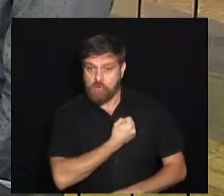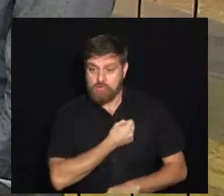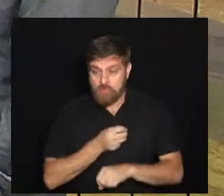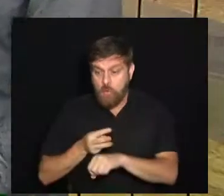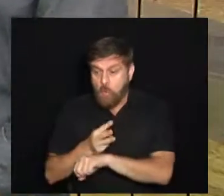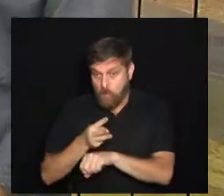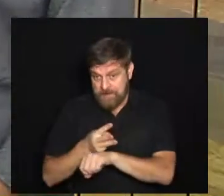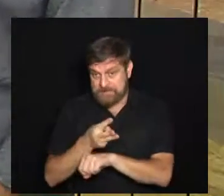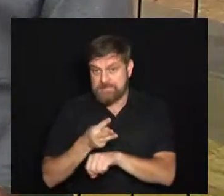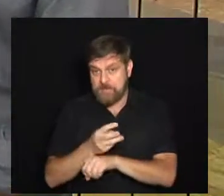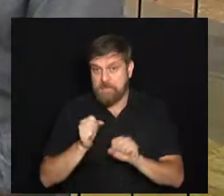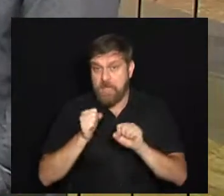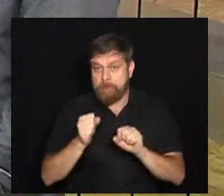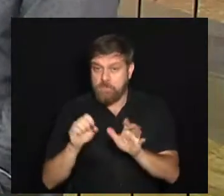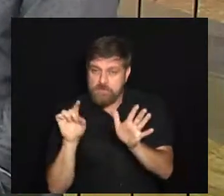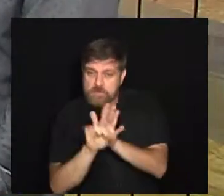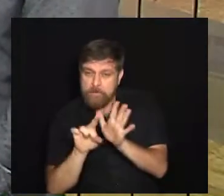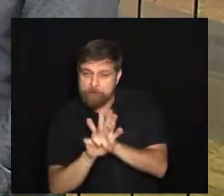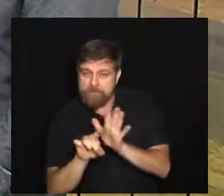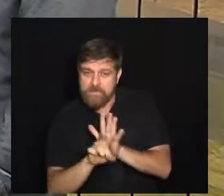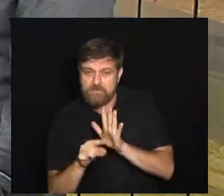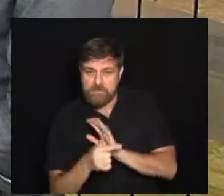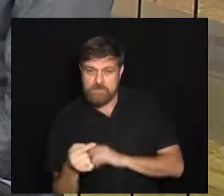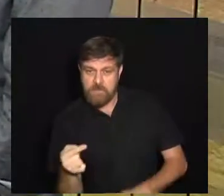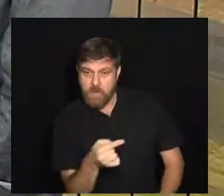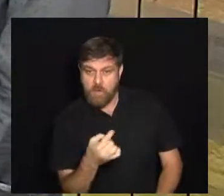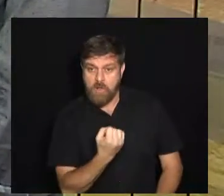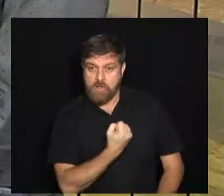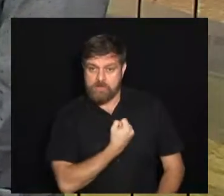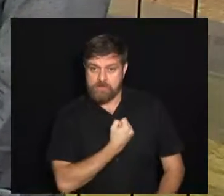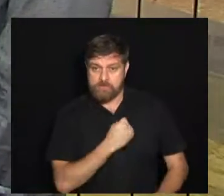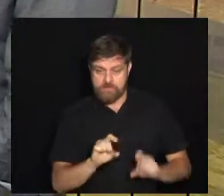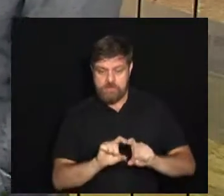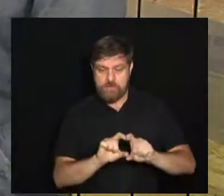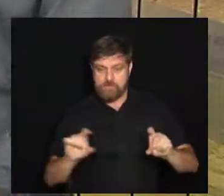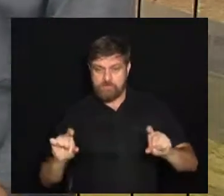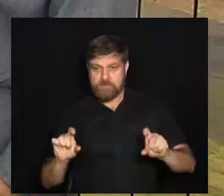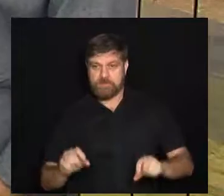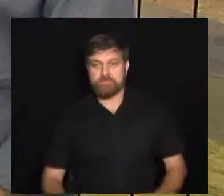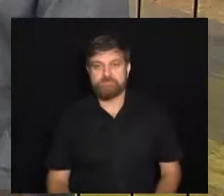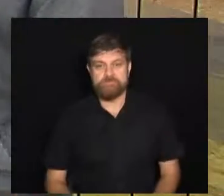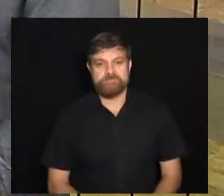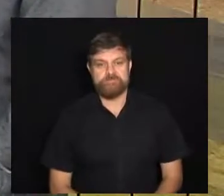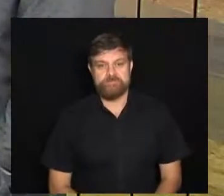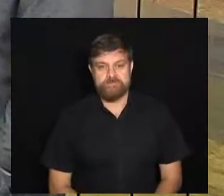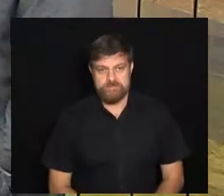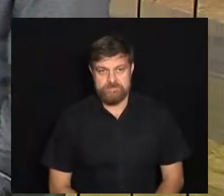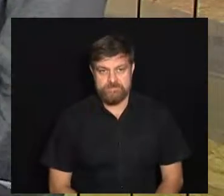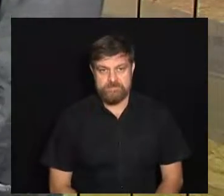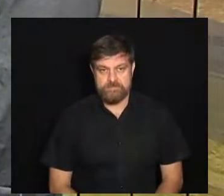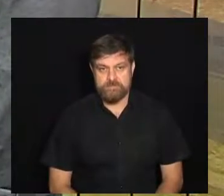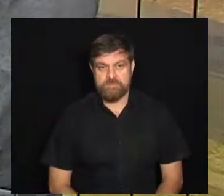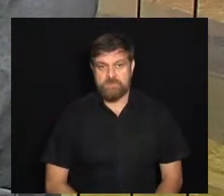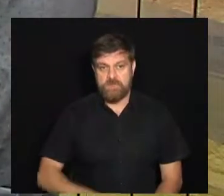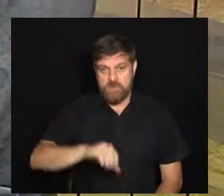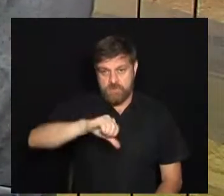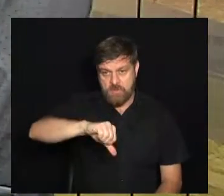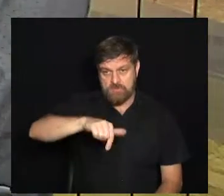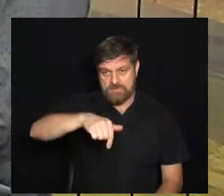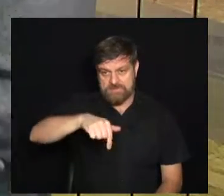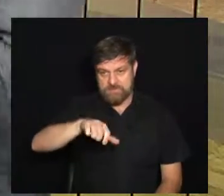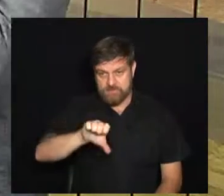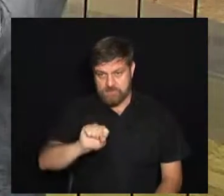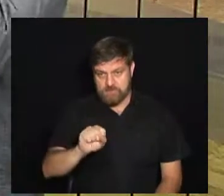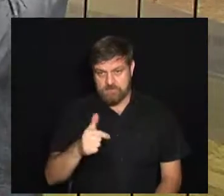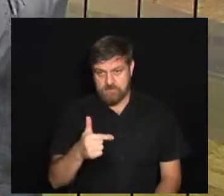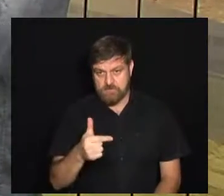está aí na sua tela também ou telefone 9782 937 769